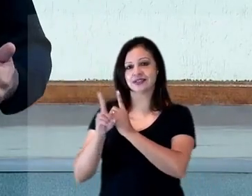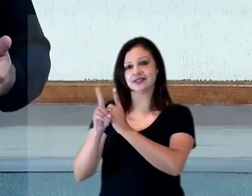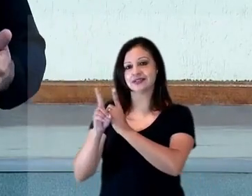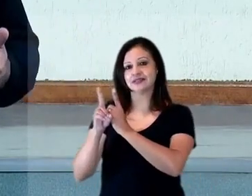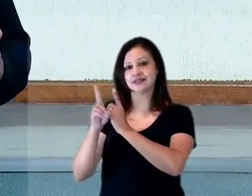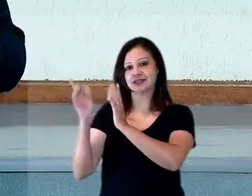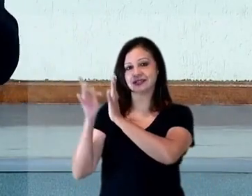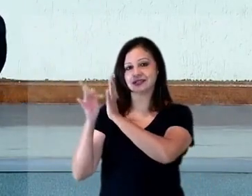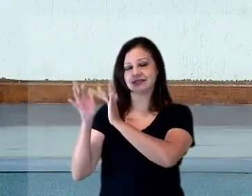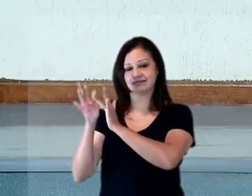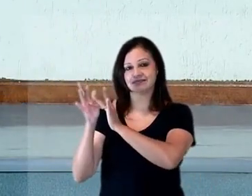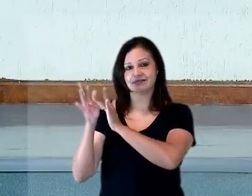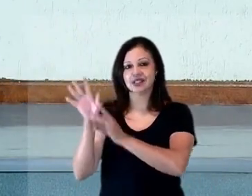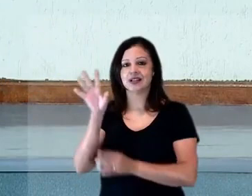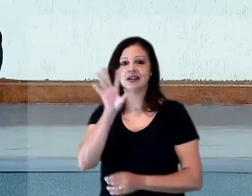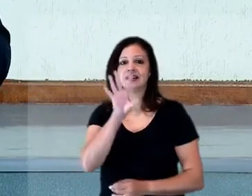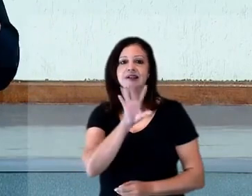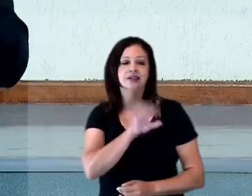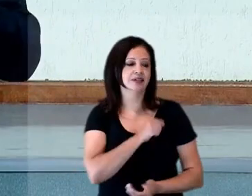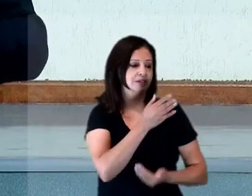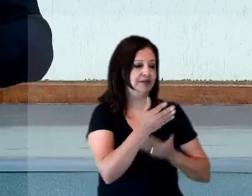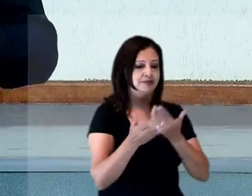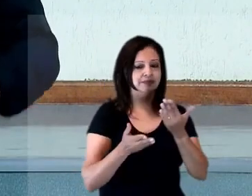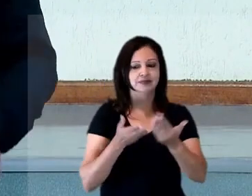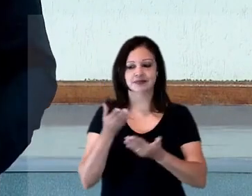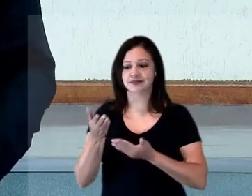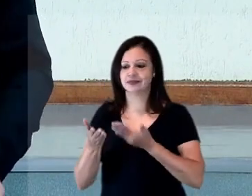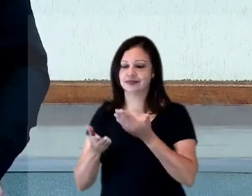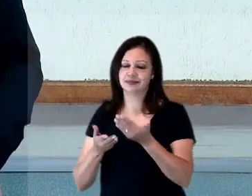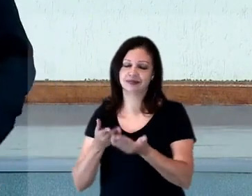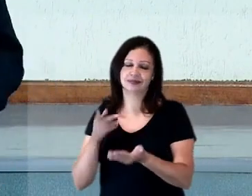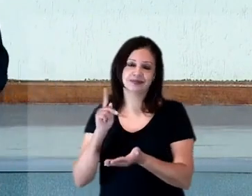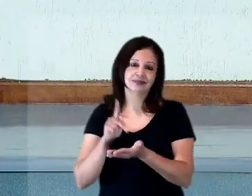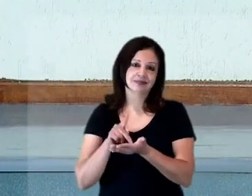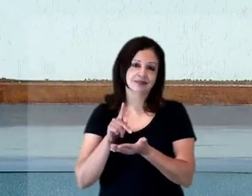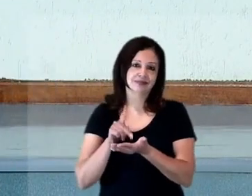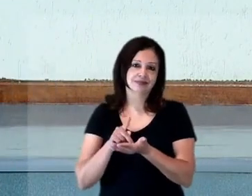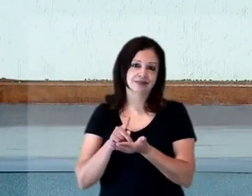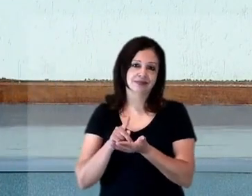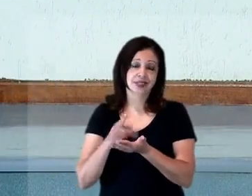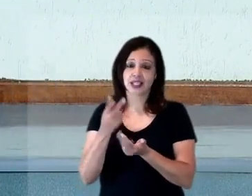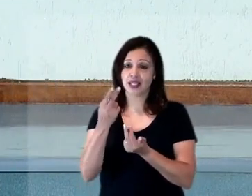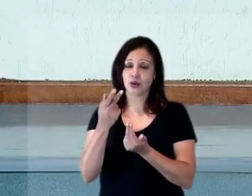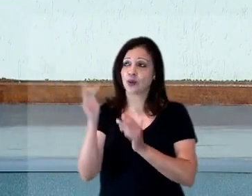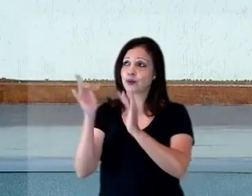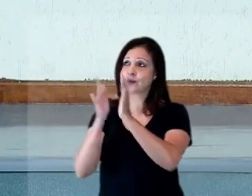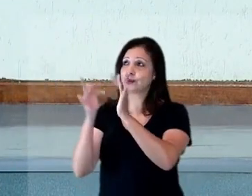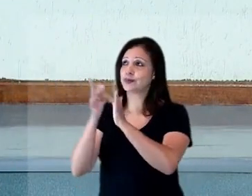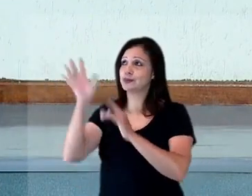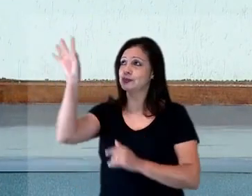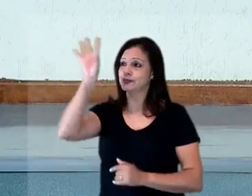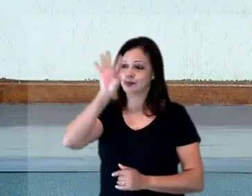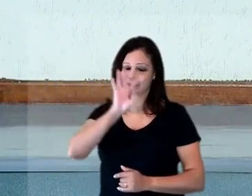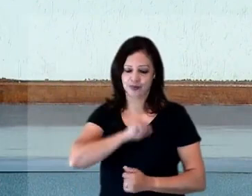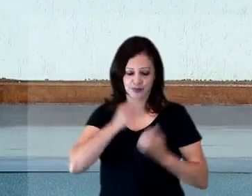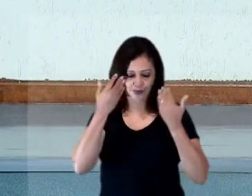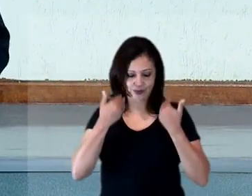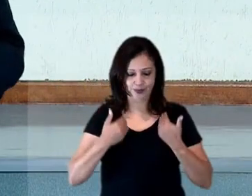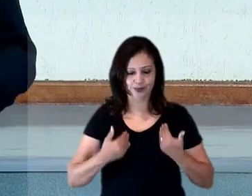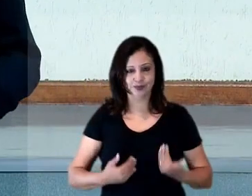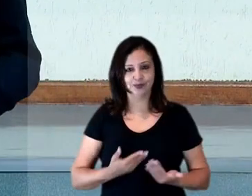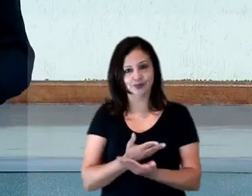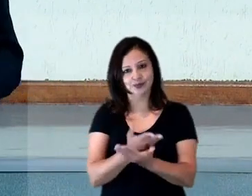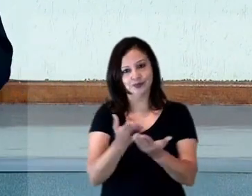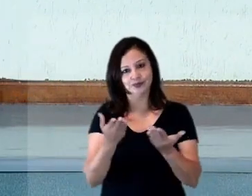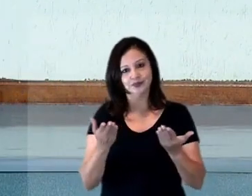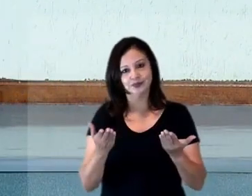outros, mas com o amor que Jesus nos amou, da forma como ele nos amou.